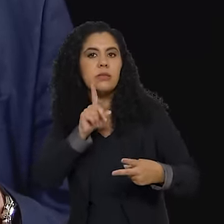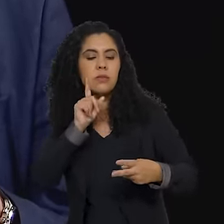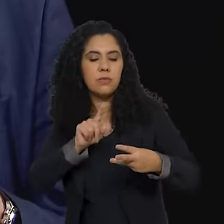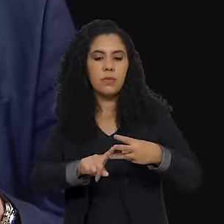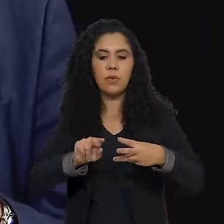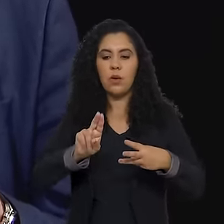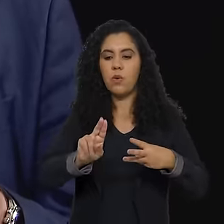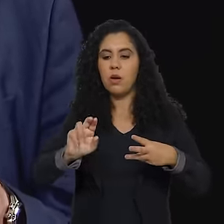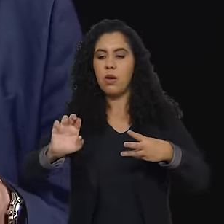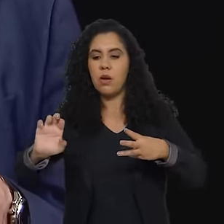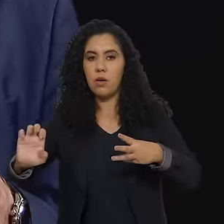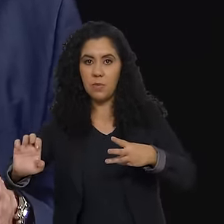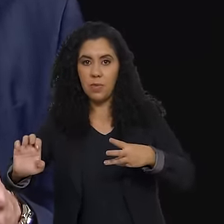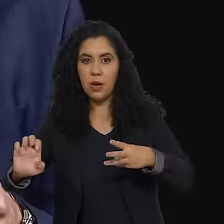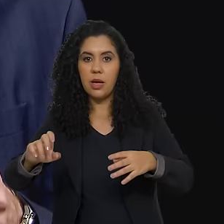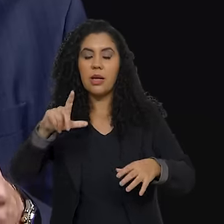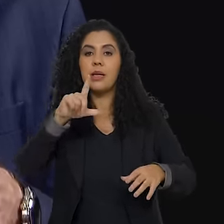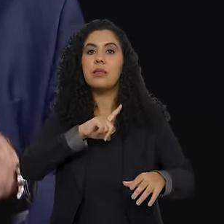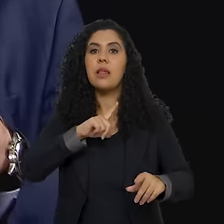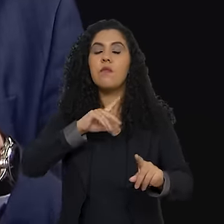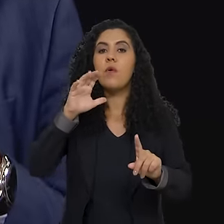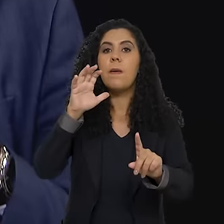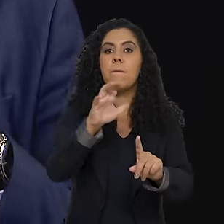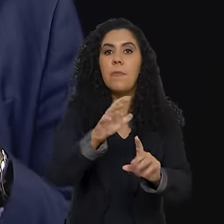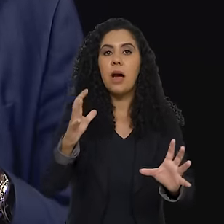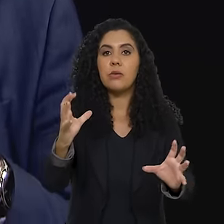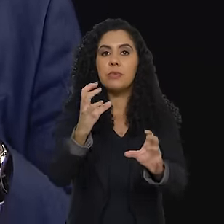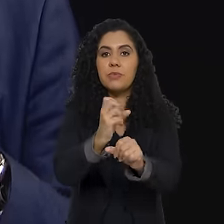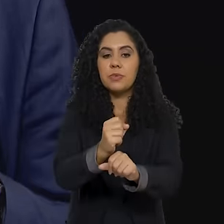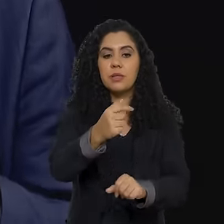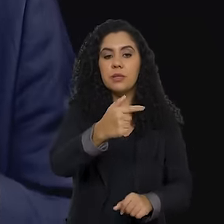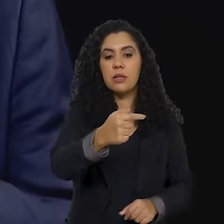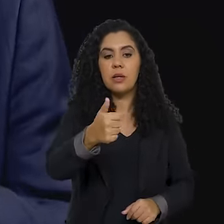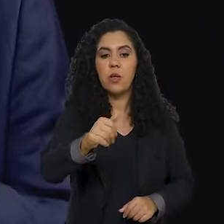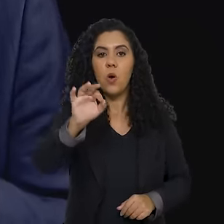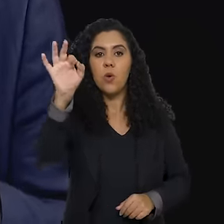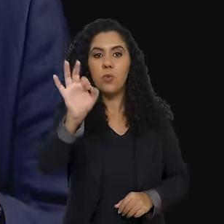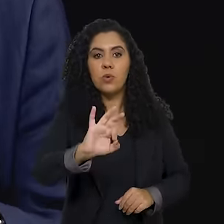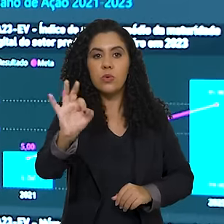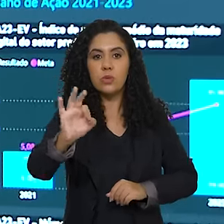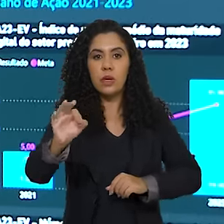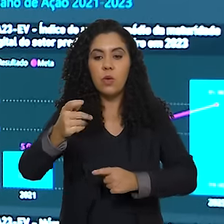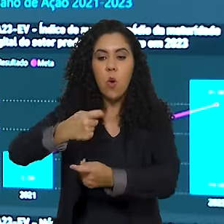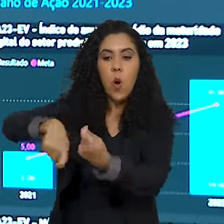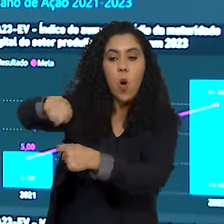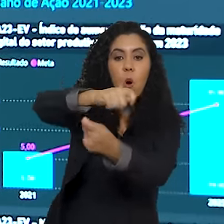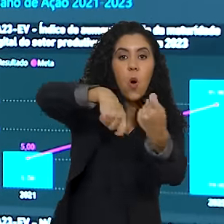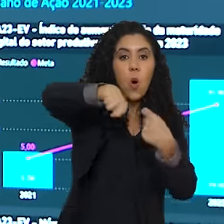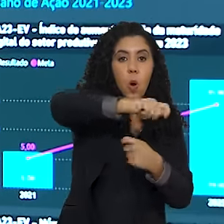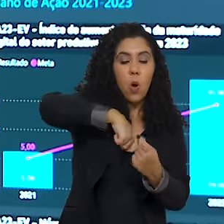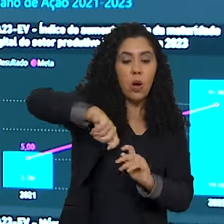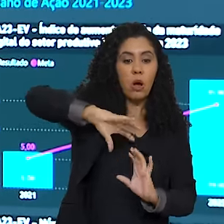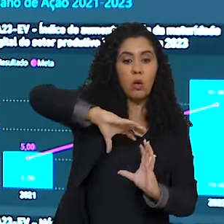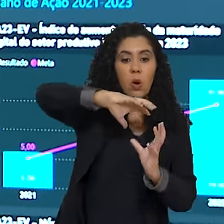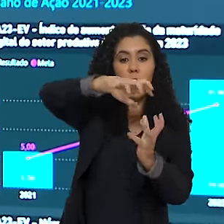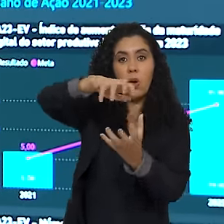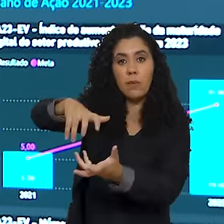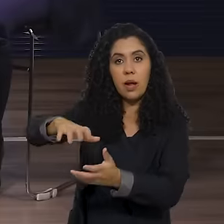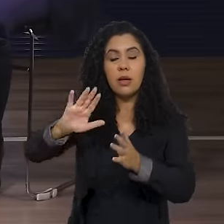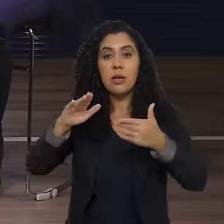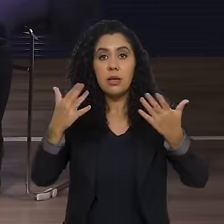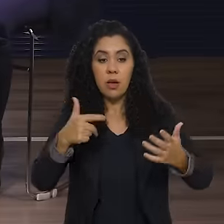pela União Europeia, com impacto em 71% do comércio global. Nossa. Então, o que o Brasil